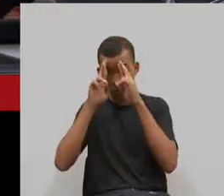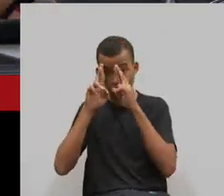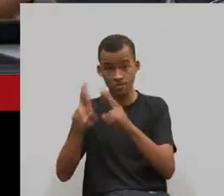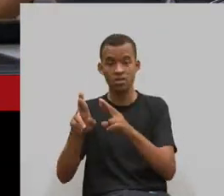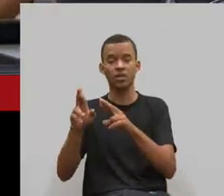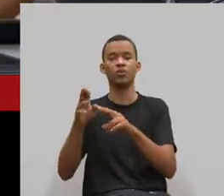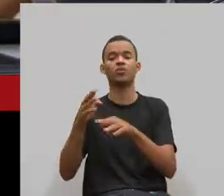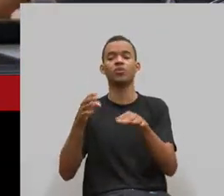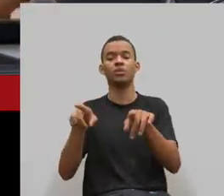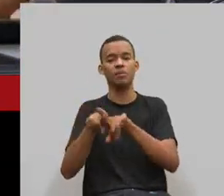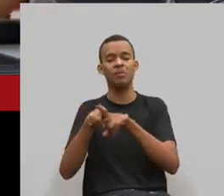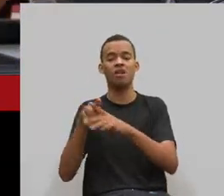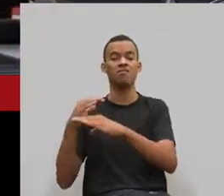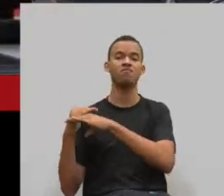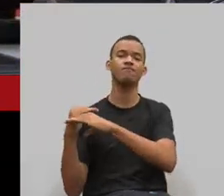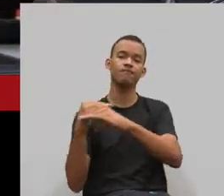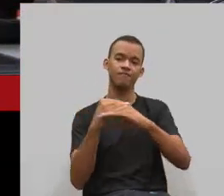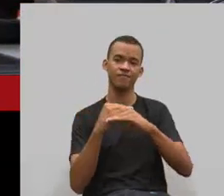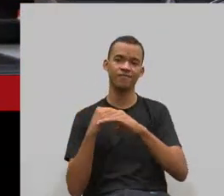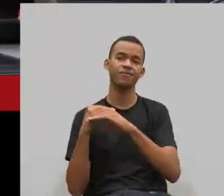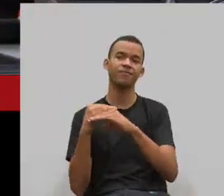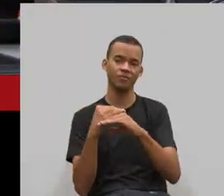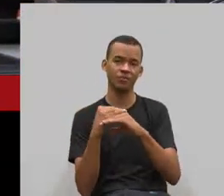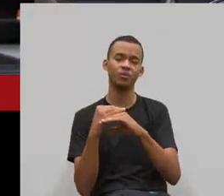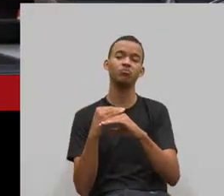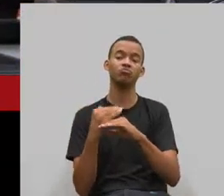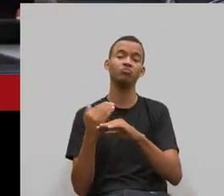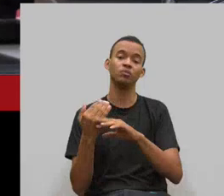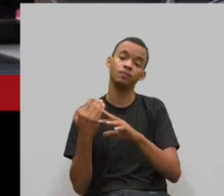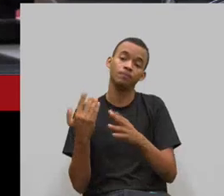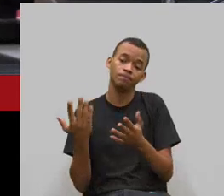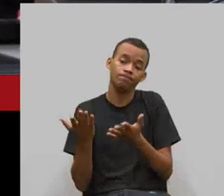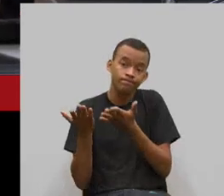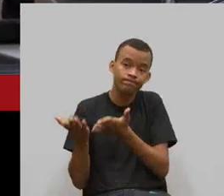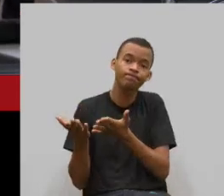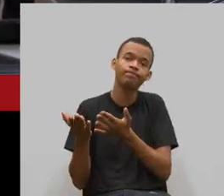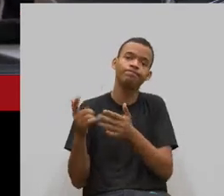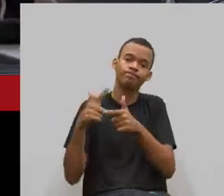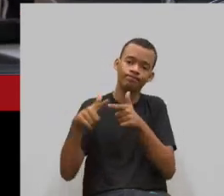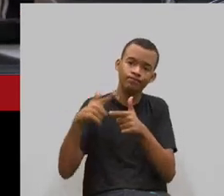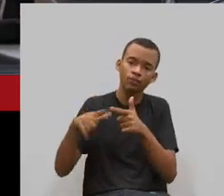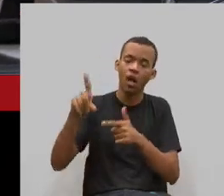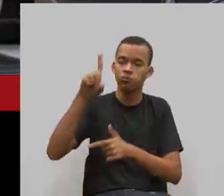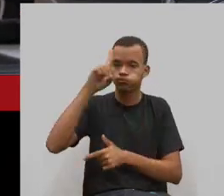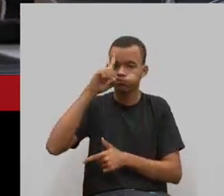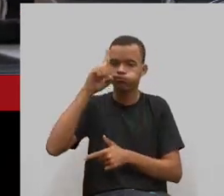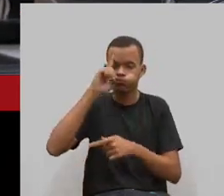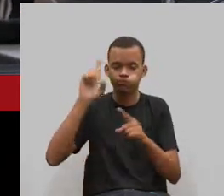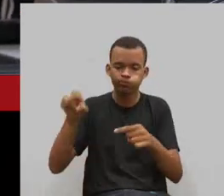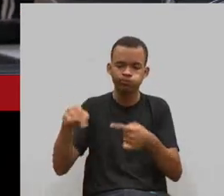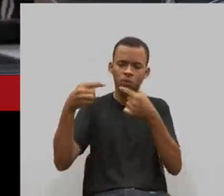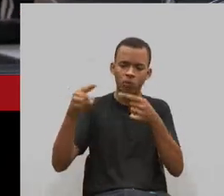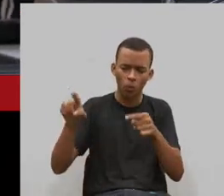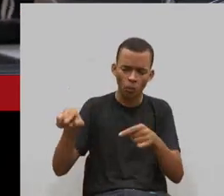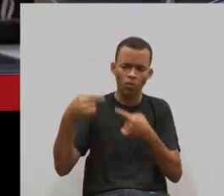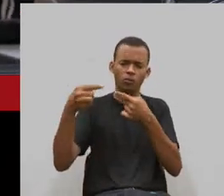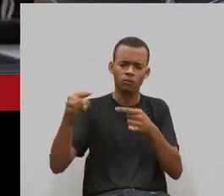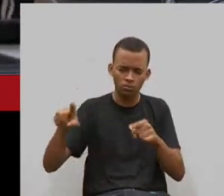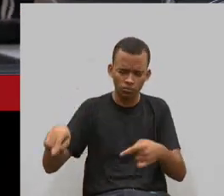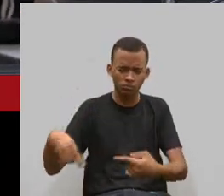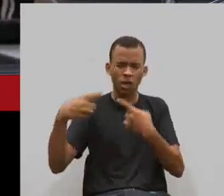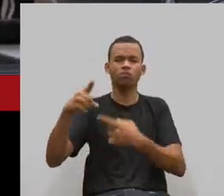para aqueles que enfrentam esses desafios diários e a nossa comissão de defesa dos